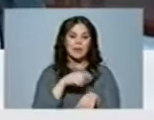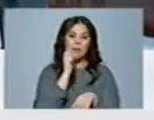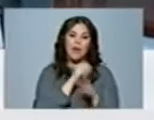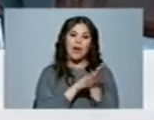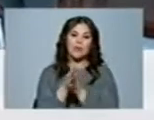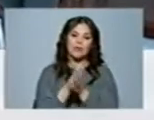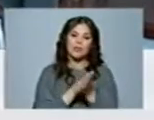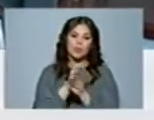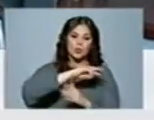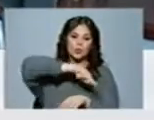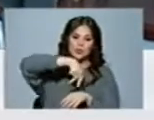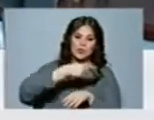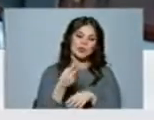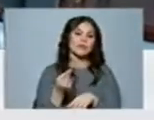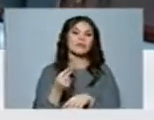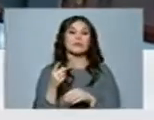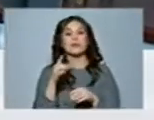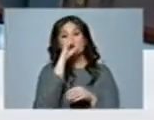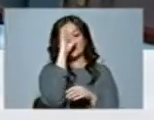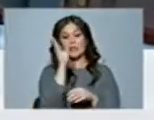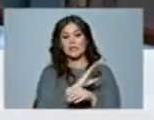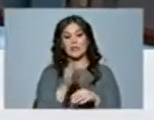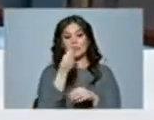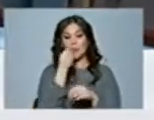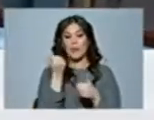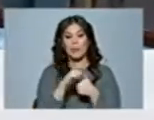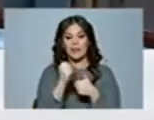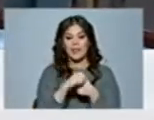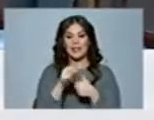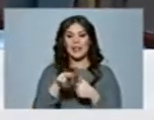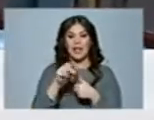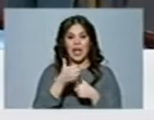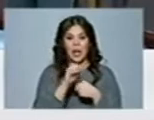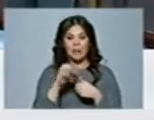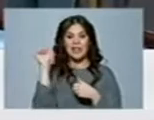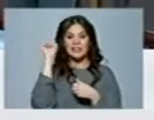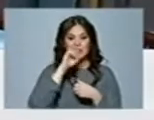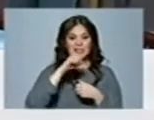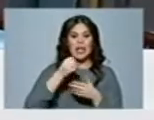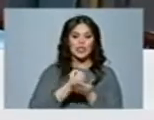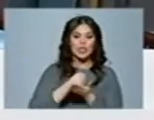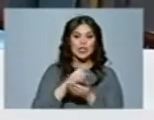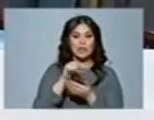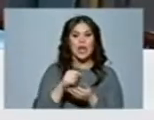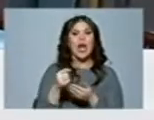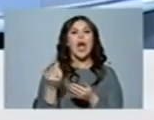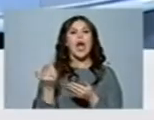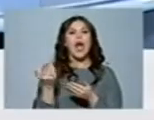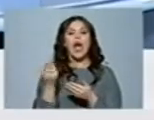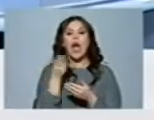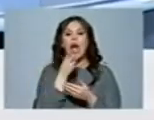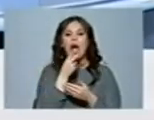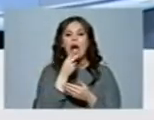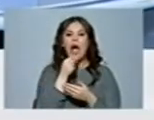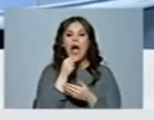aproveitar as 2 horas ao mesmo tempo. Lá está. Já sabem, então, acompanhar é a batata, é o nabo, a cenoura, a penca... Um arrozinho branco, também servem ou não é tradição? Não serve,